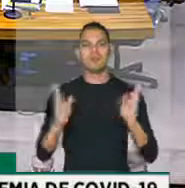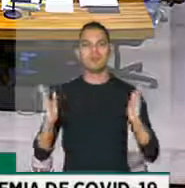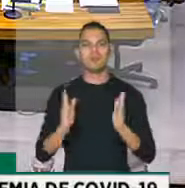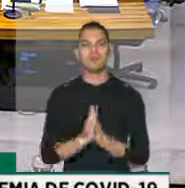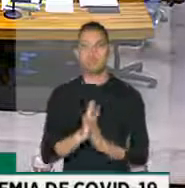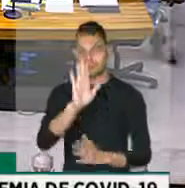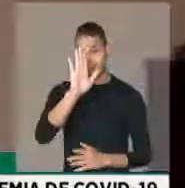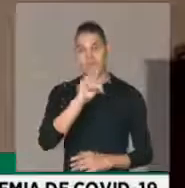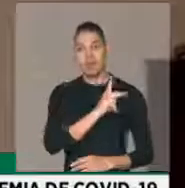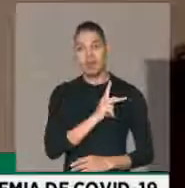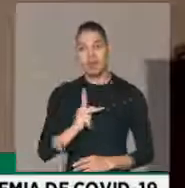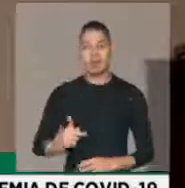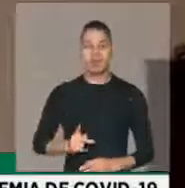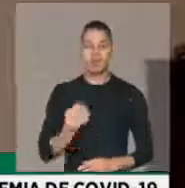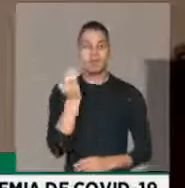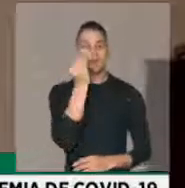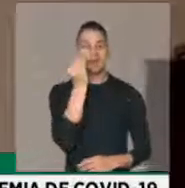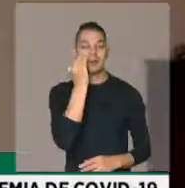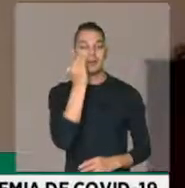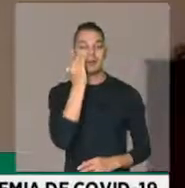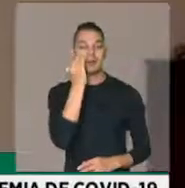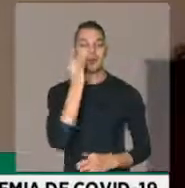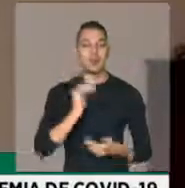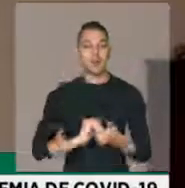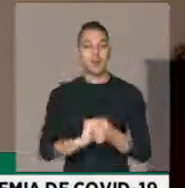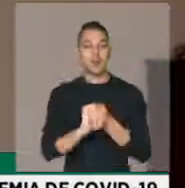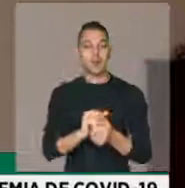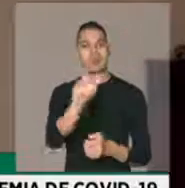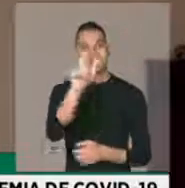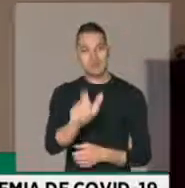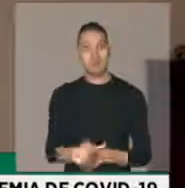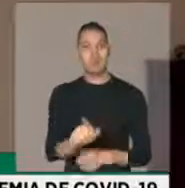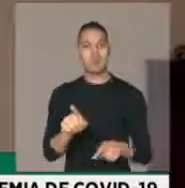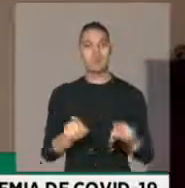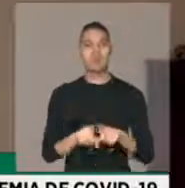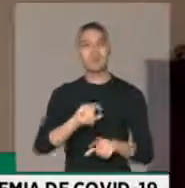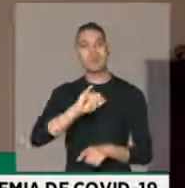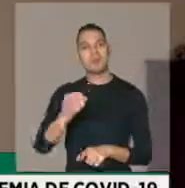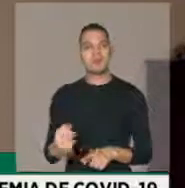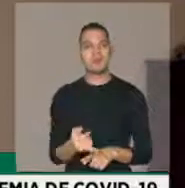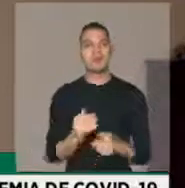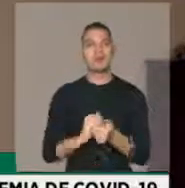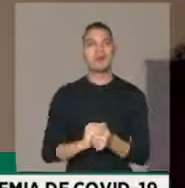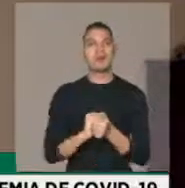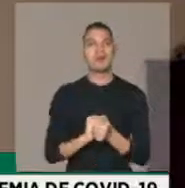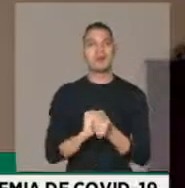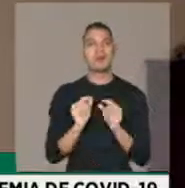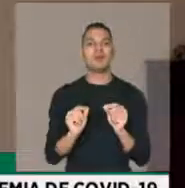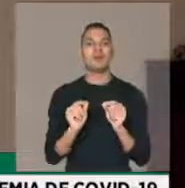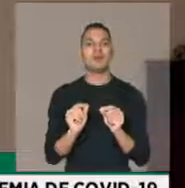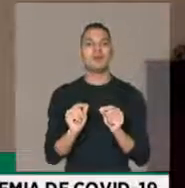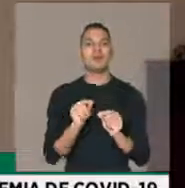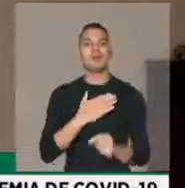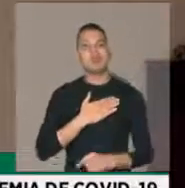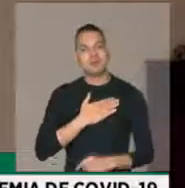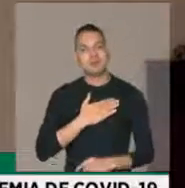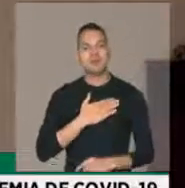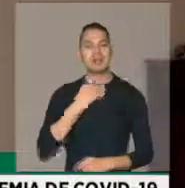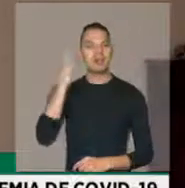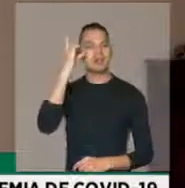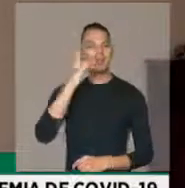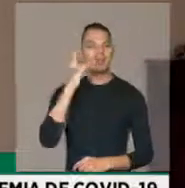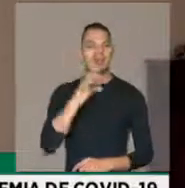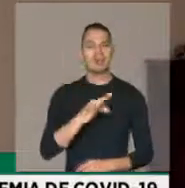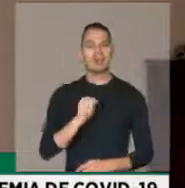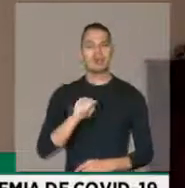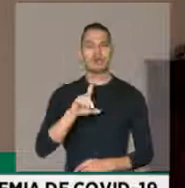Pois não, presidente, eu estava tentando fazê-la agora, quero cumprimentar Vossa Excelência e aproveitar e cumprimentar o nosso querido deputado Tadeu Alencar,